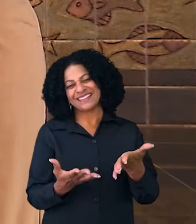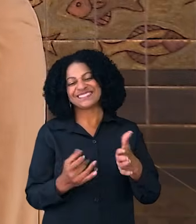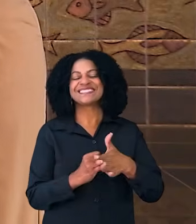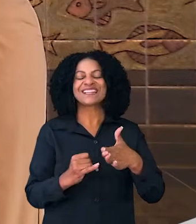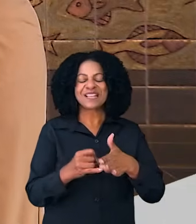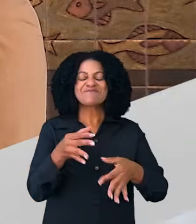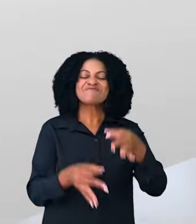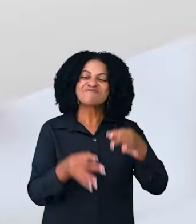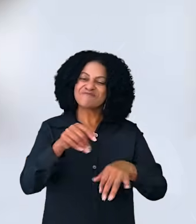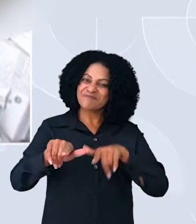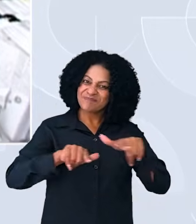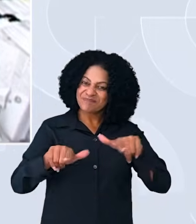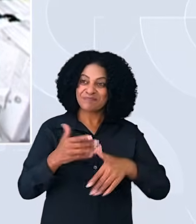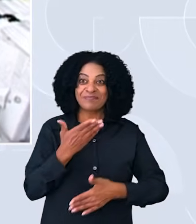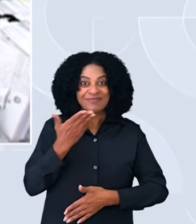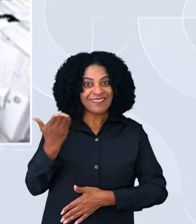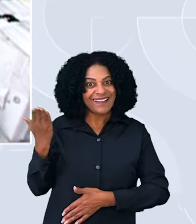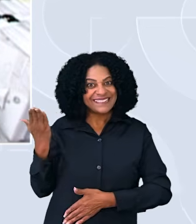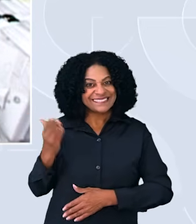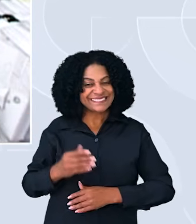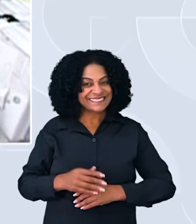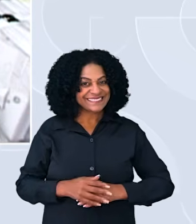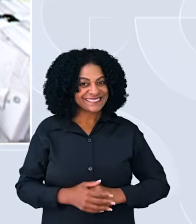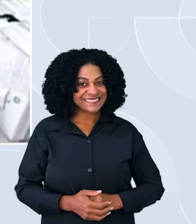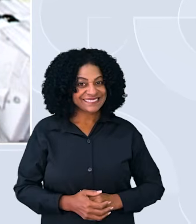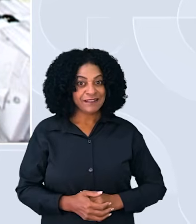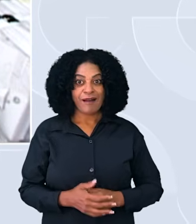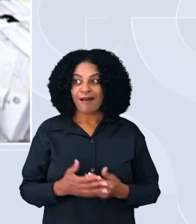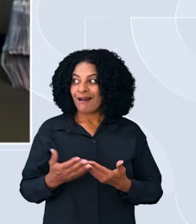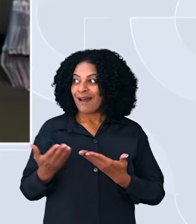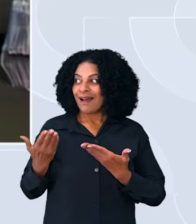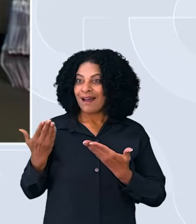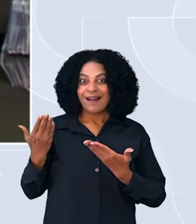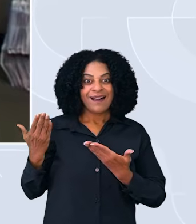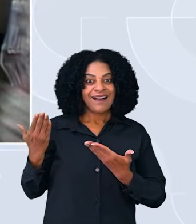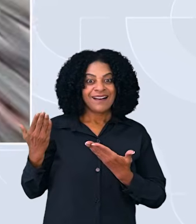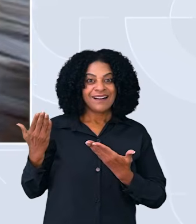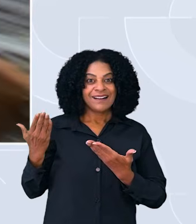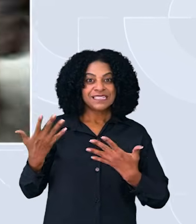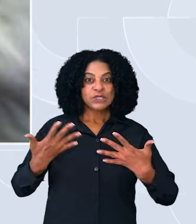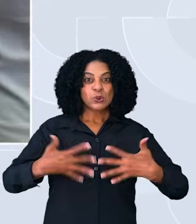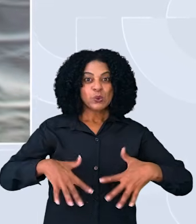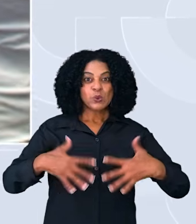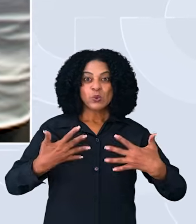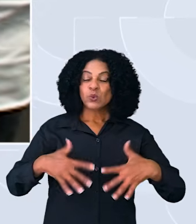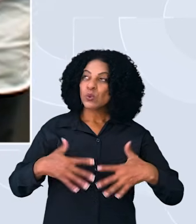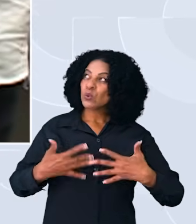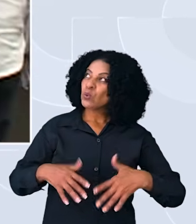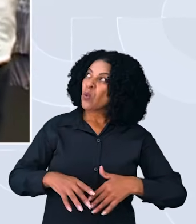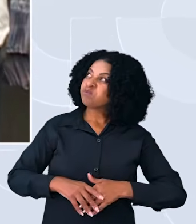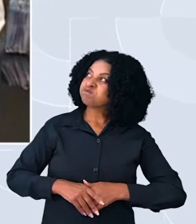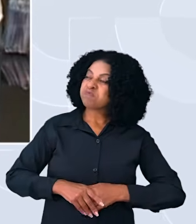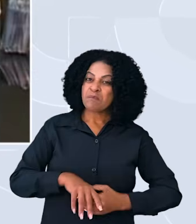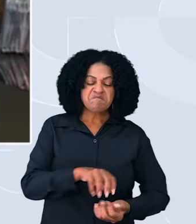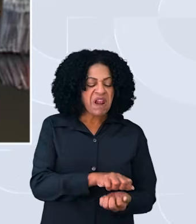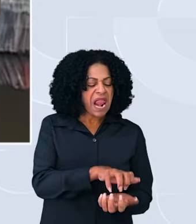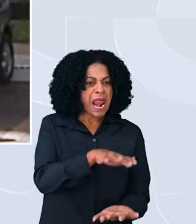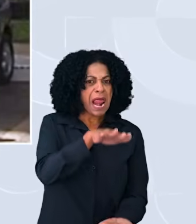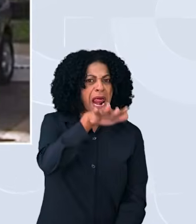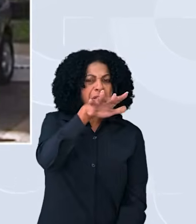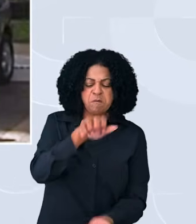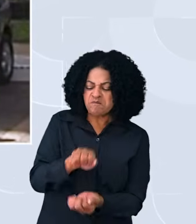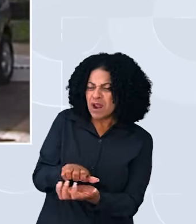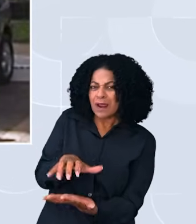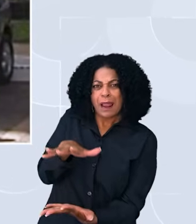Dá só uma olhada. Imagine o seguinte cenário: pilhas de processos físicos para armazenar e julgar,